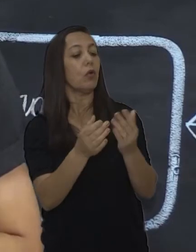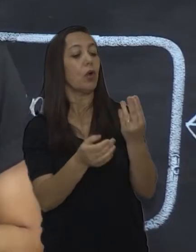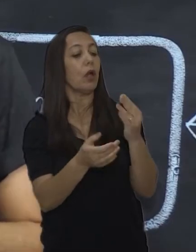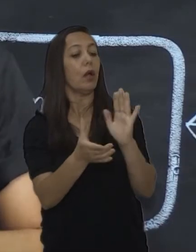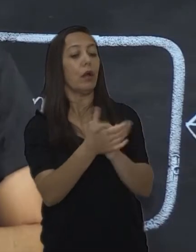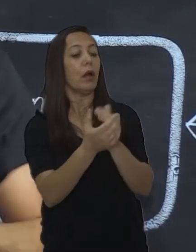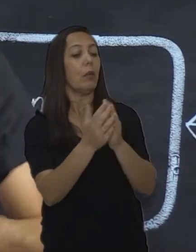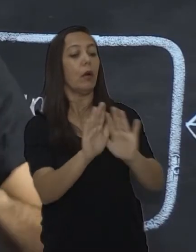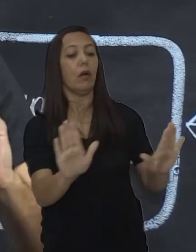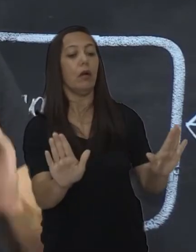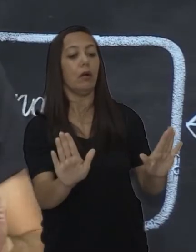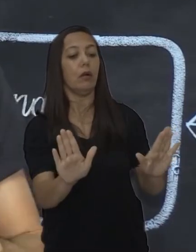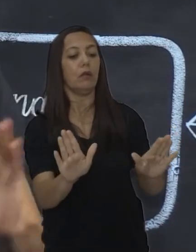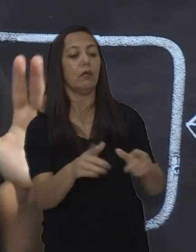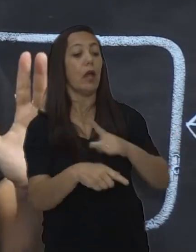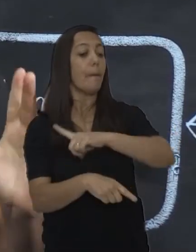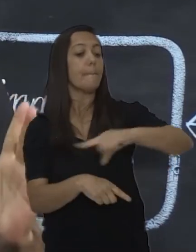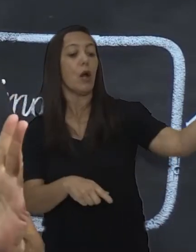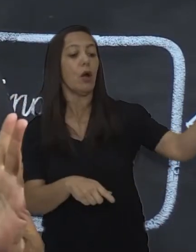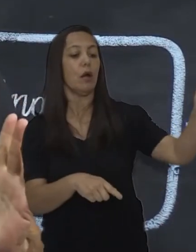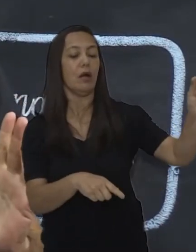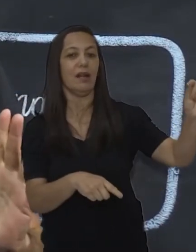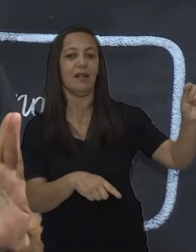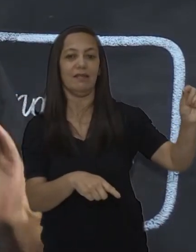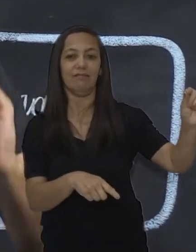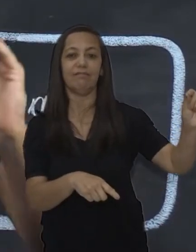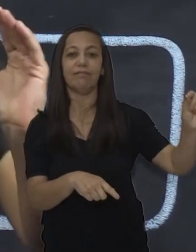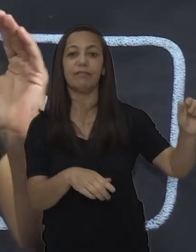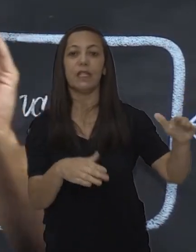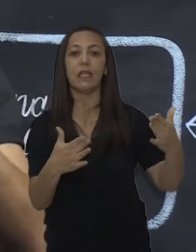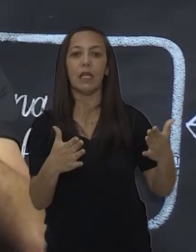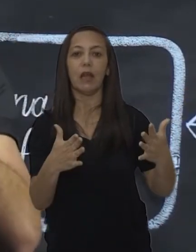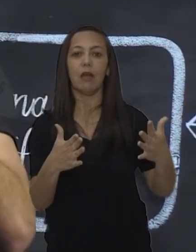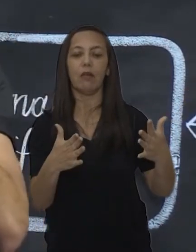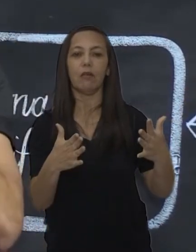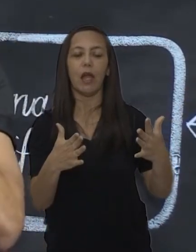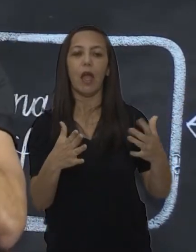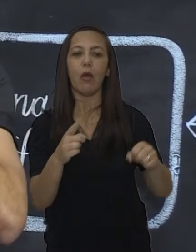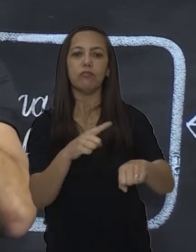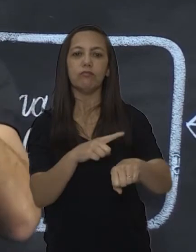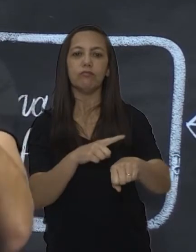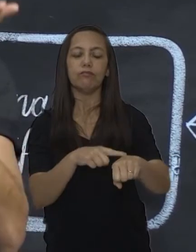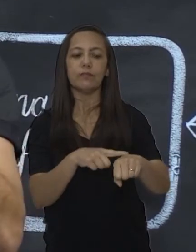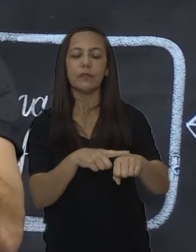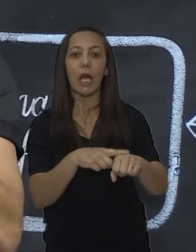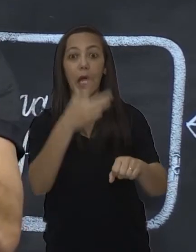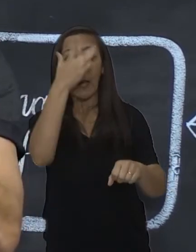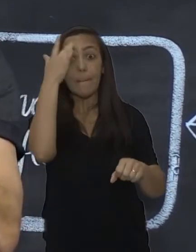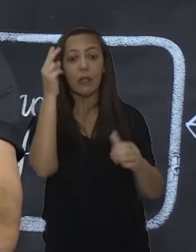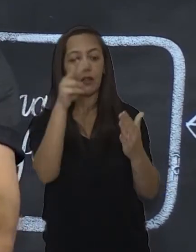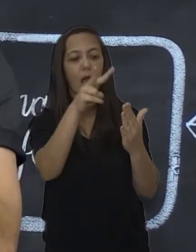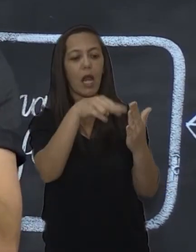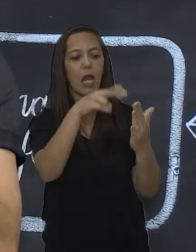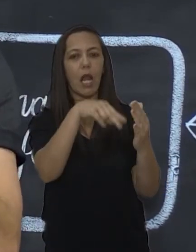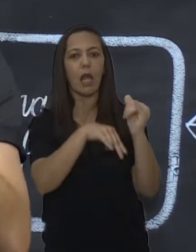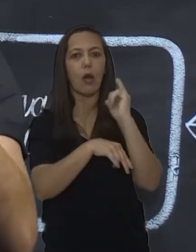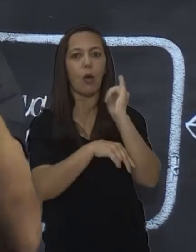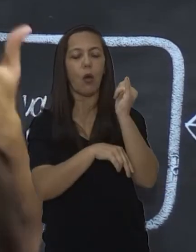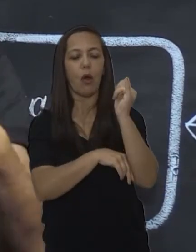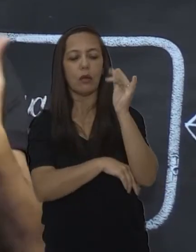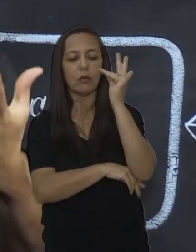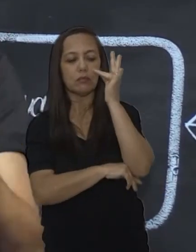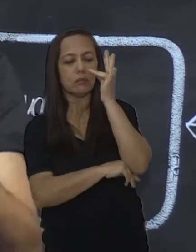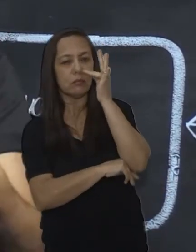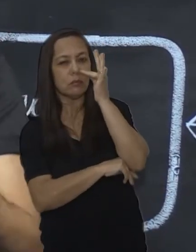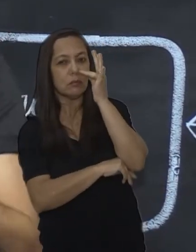essa história e eu quero que você vá embora agora. Ou seja, fica um clímax, fica uma situação intensa de acontecimentos que você fica pensando,